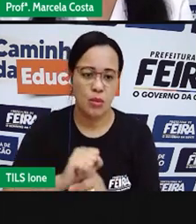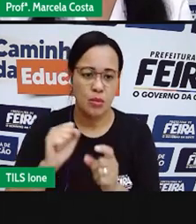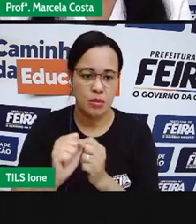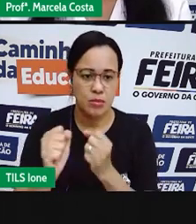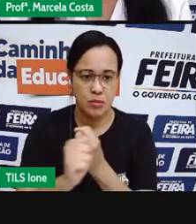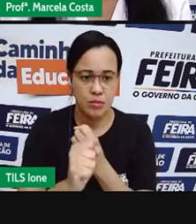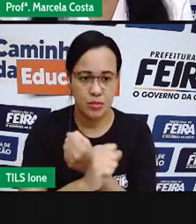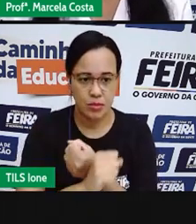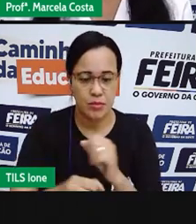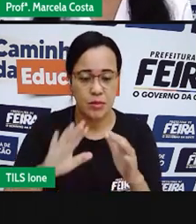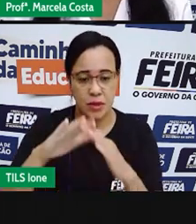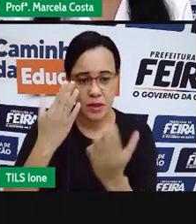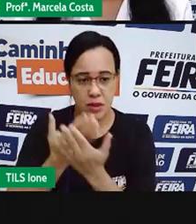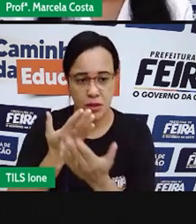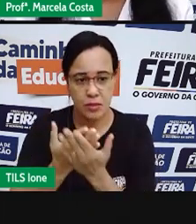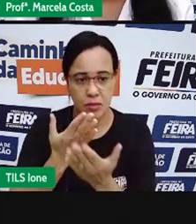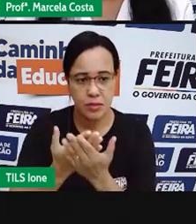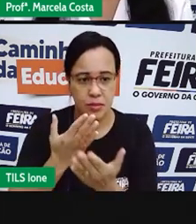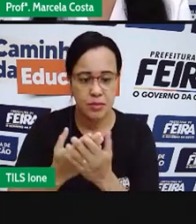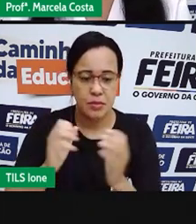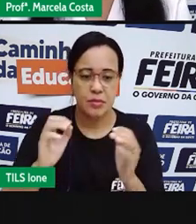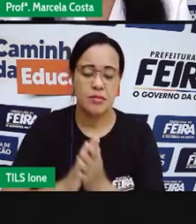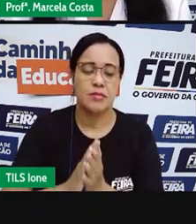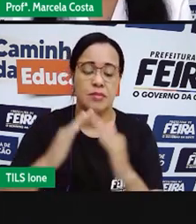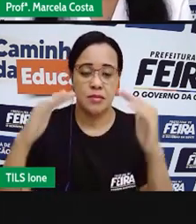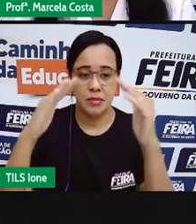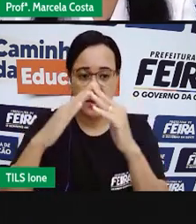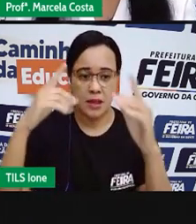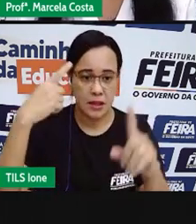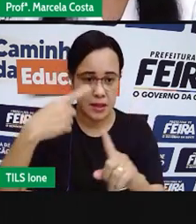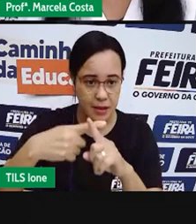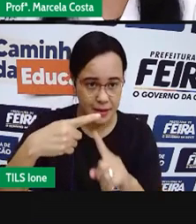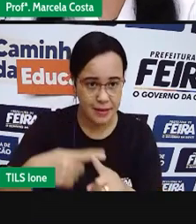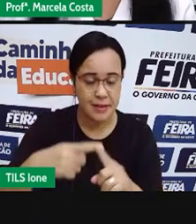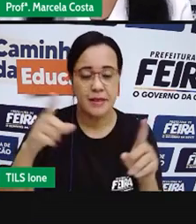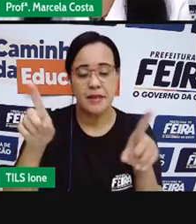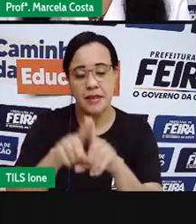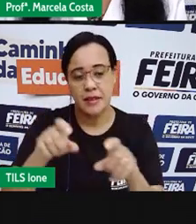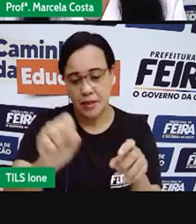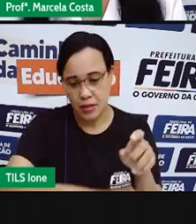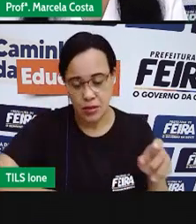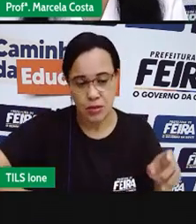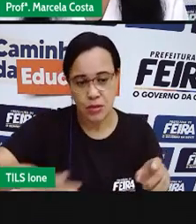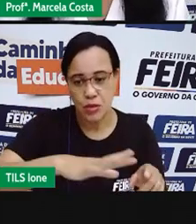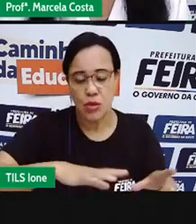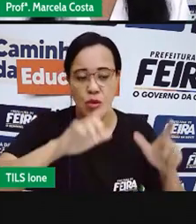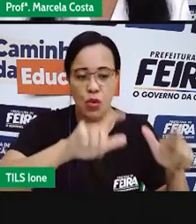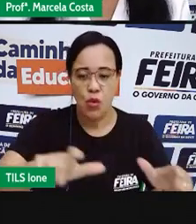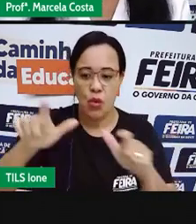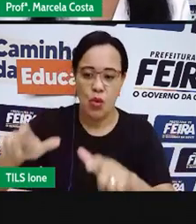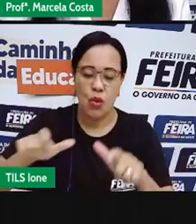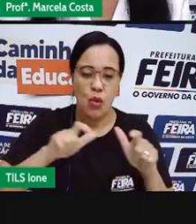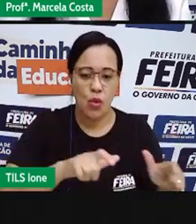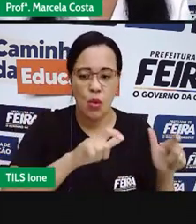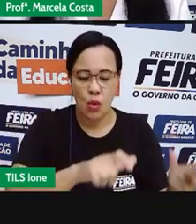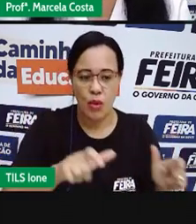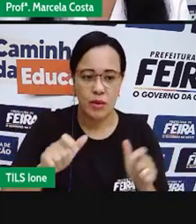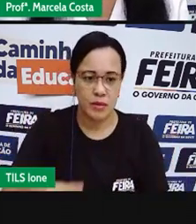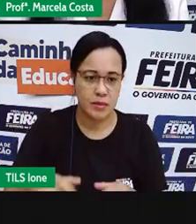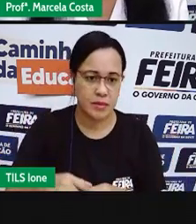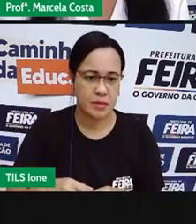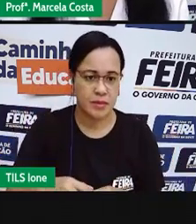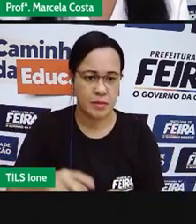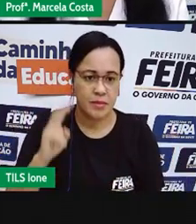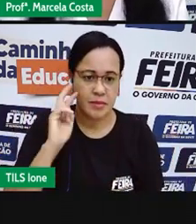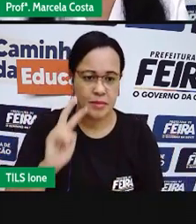a escola, a igreja, o parque, realmente o lugar onde você se